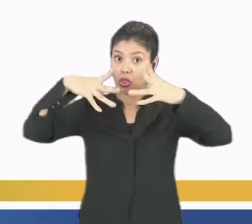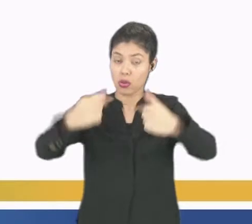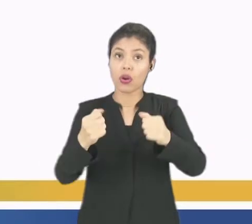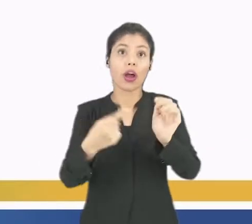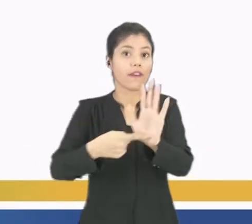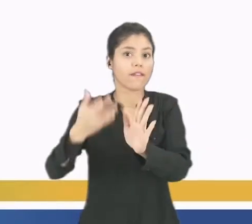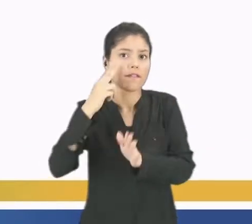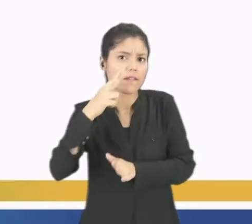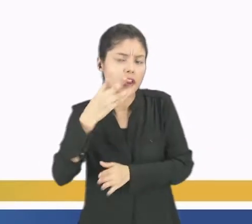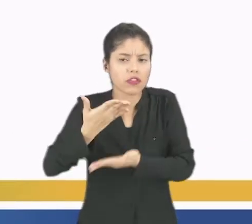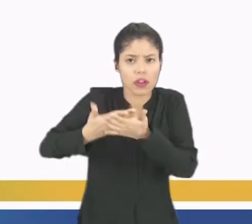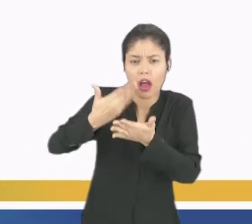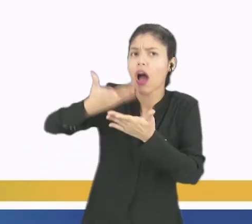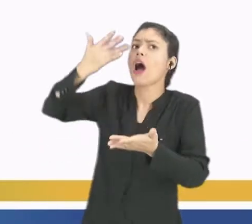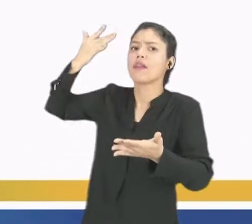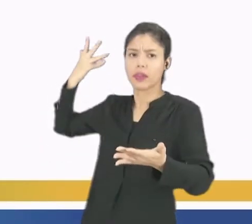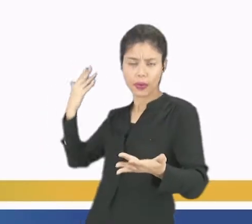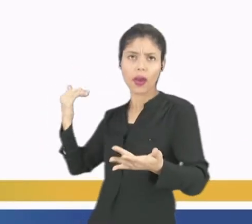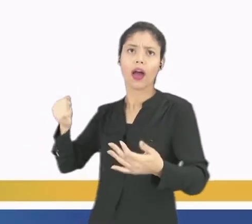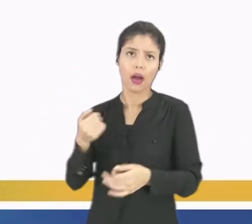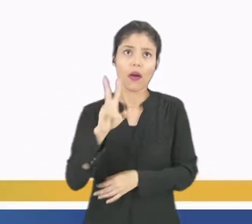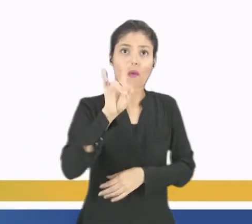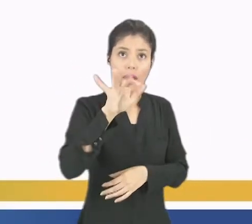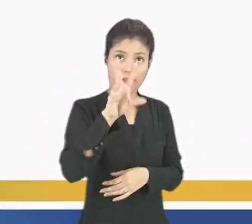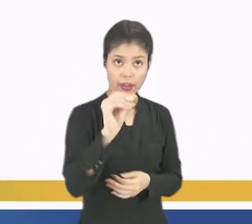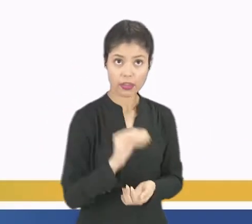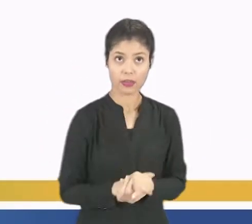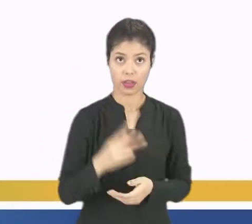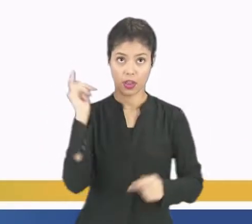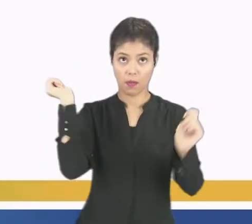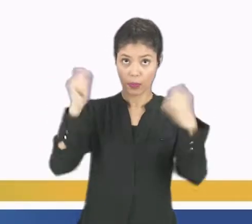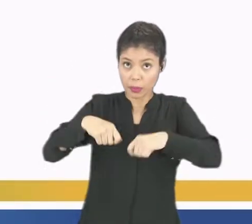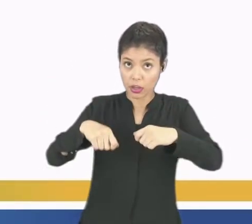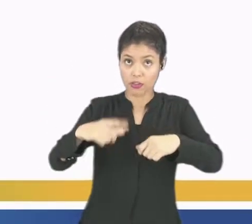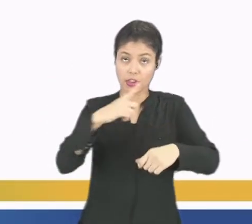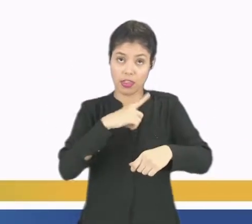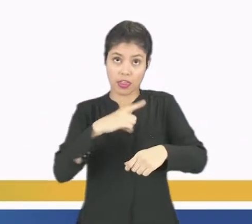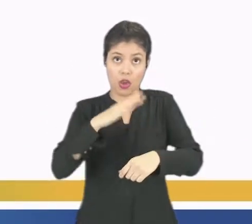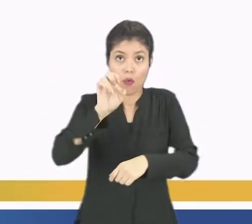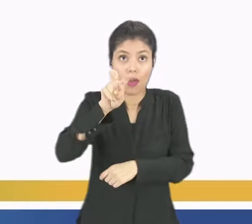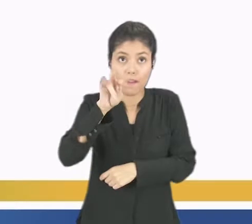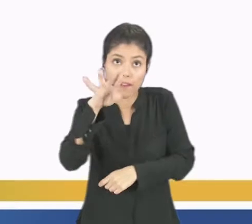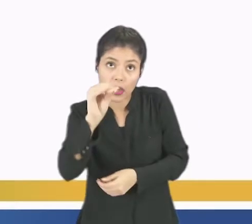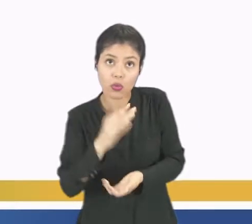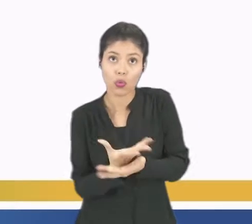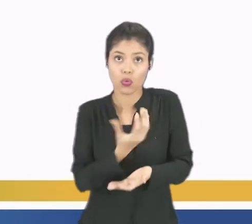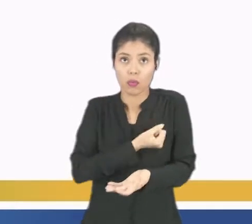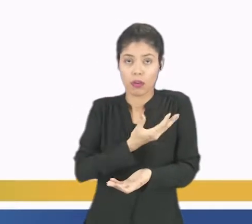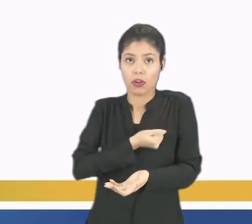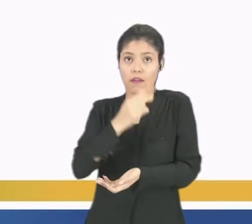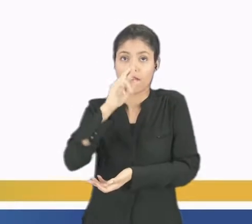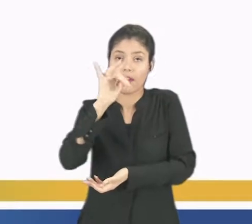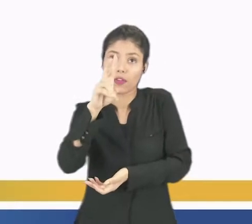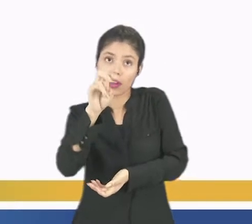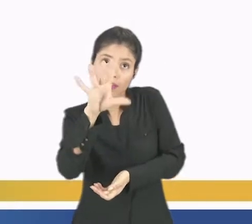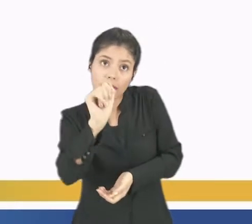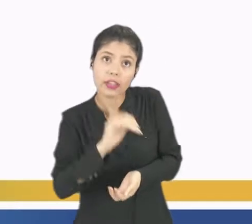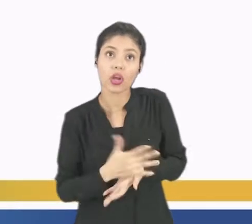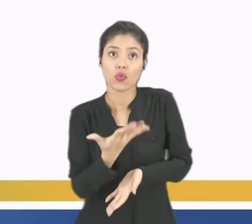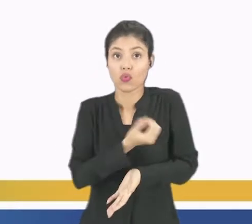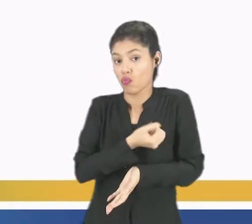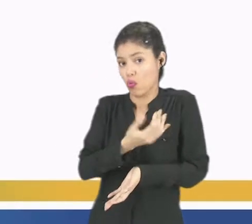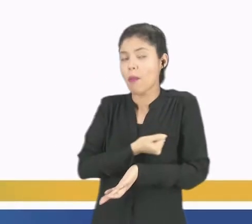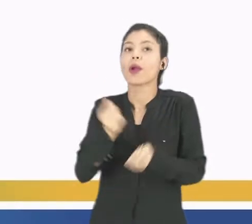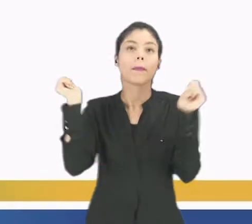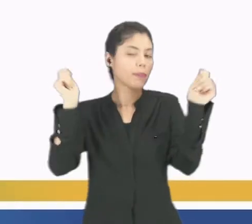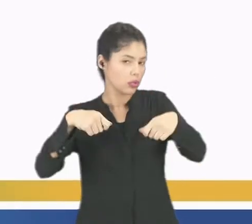aulas anteriores. O evento, a probabilidade de ocorrer esse evento, o número de casos favoráveis e o número